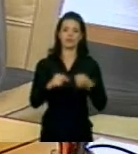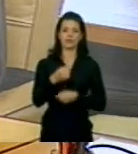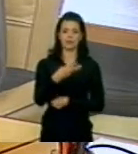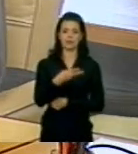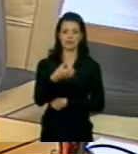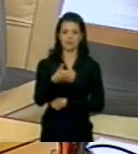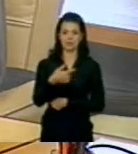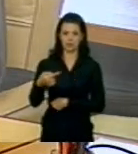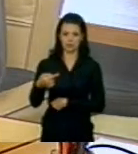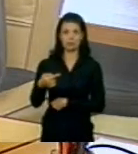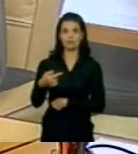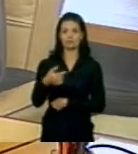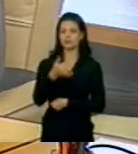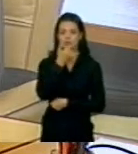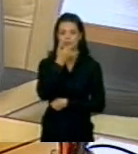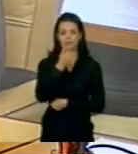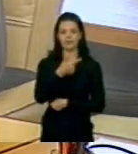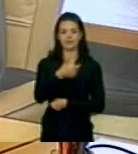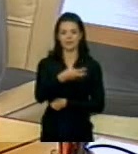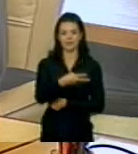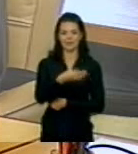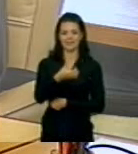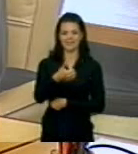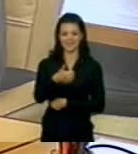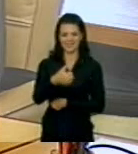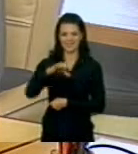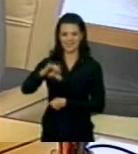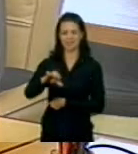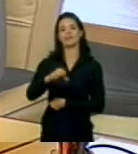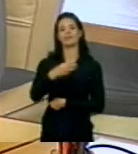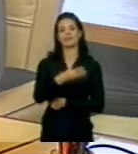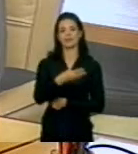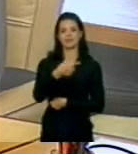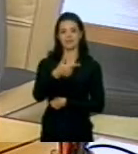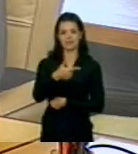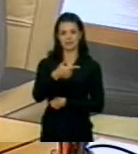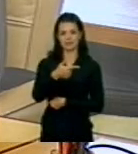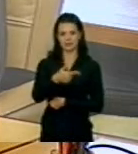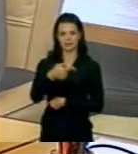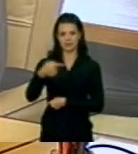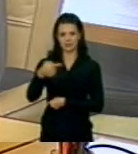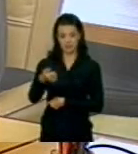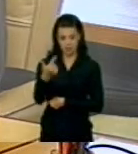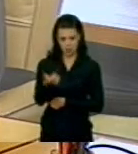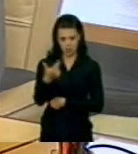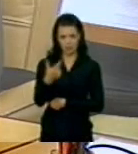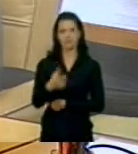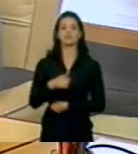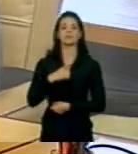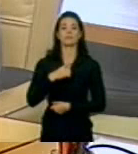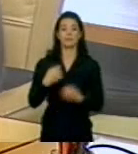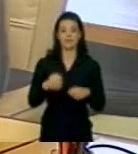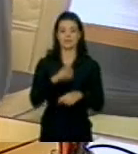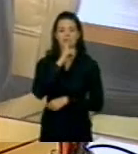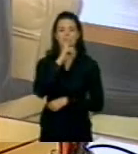e 319 do Código de Processo Penal a membros do Poder Legislativo deve ser submetida no prazo de 24 horas